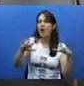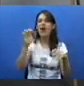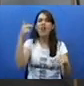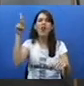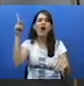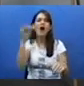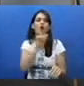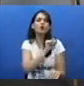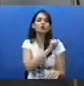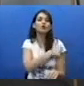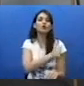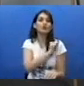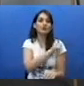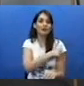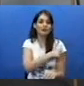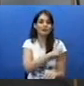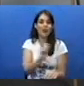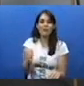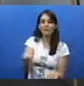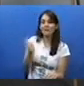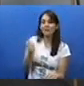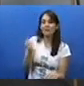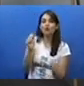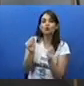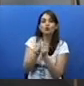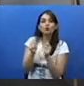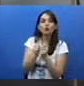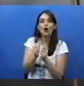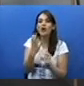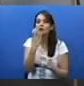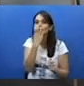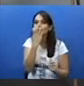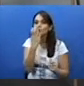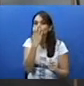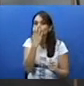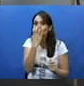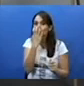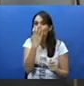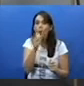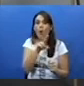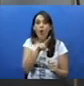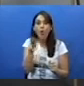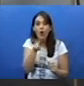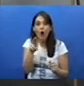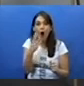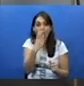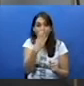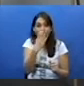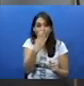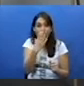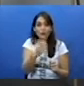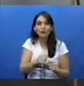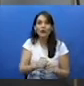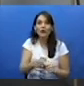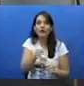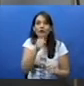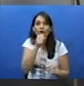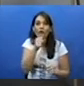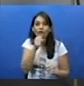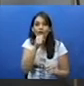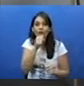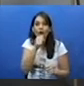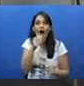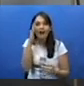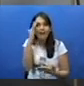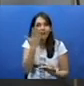Janeiro. Ela ia pescar com o seu cachorrinho. E ela colocou no cachorrinho um nome muito engraçado.